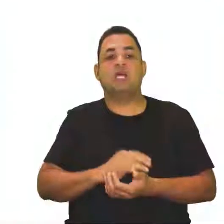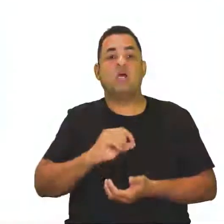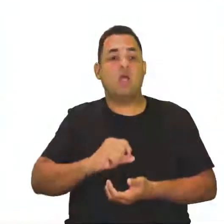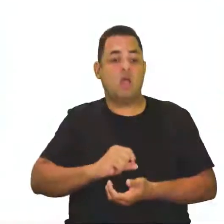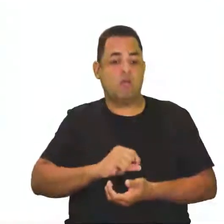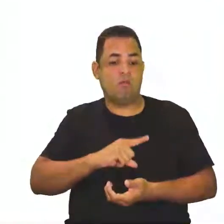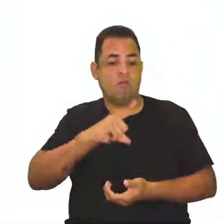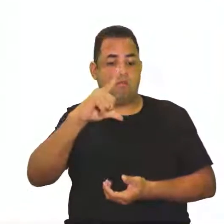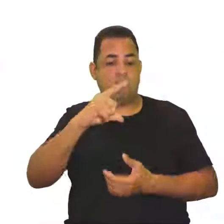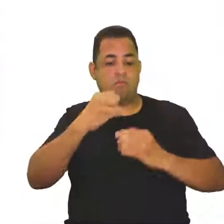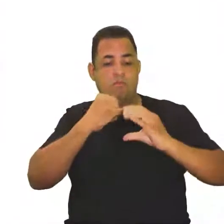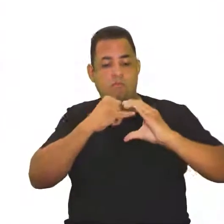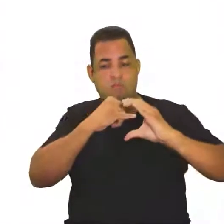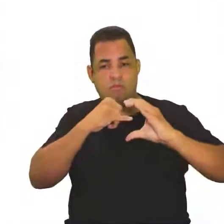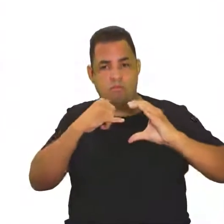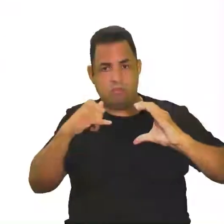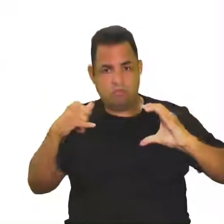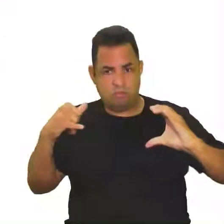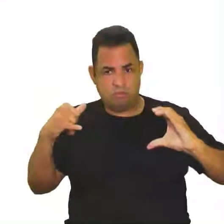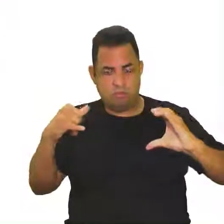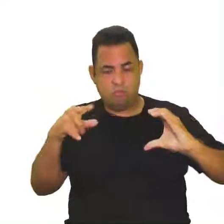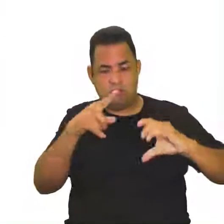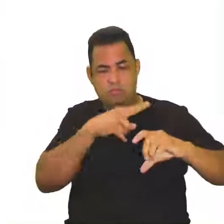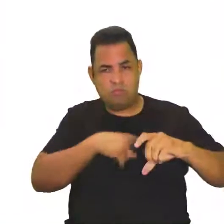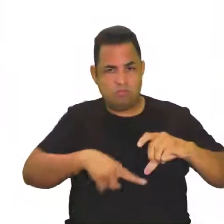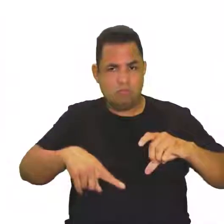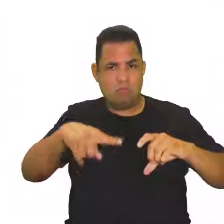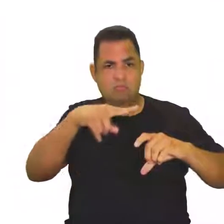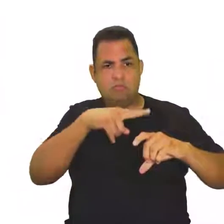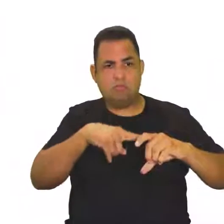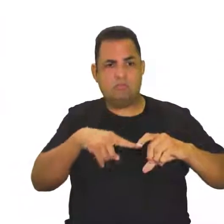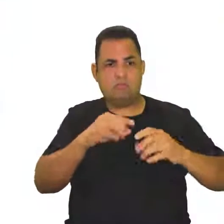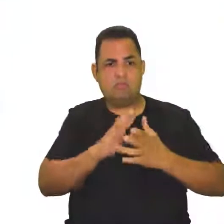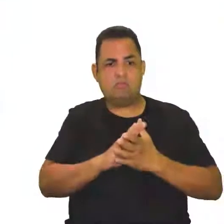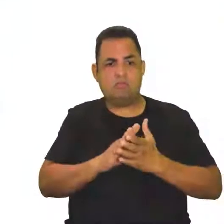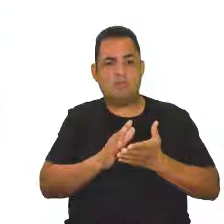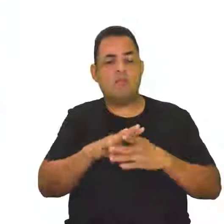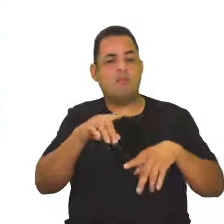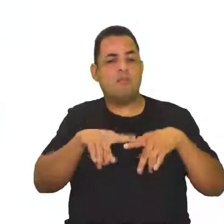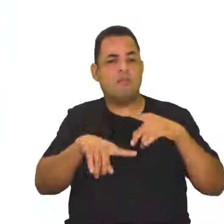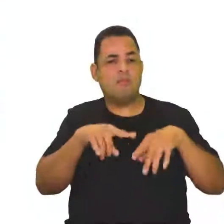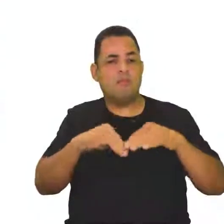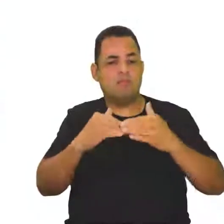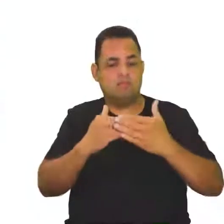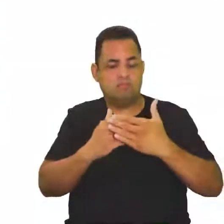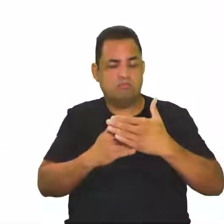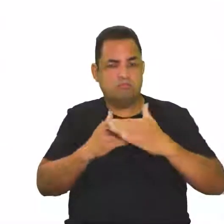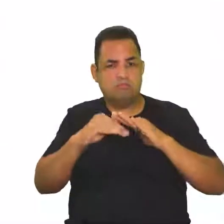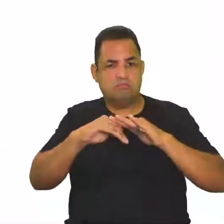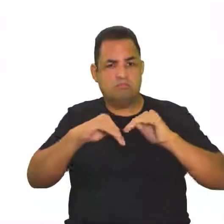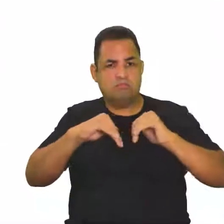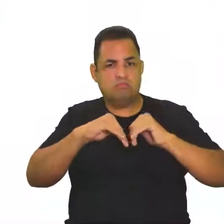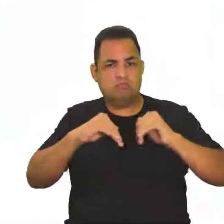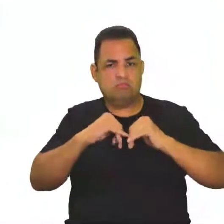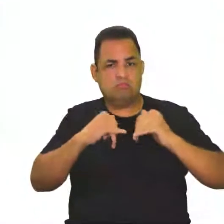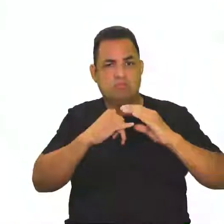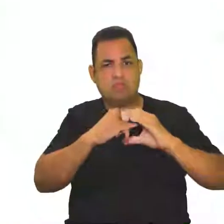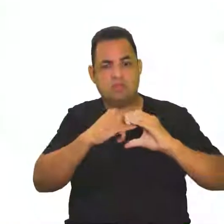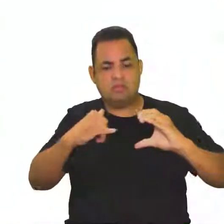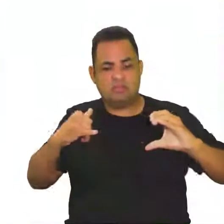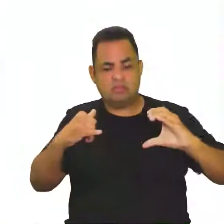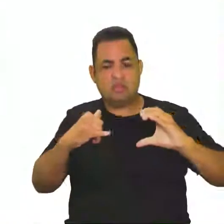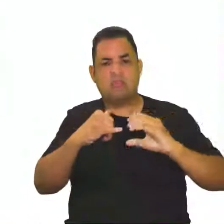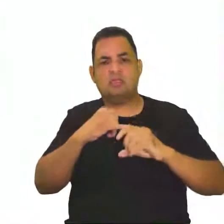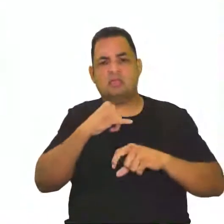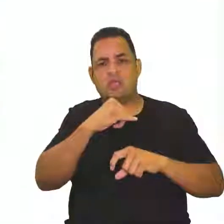Aumentando a intensidade do campo sobre o isolante, no caso de elétron, a intensidade da força